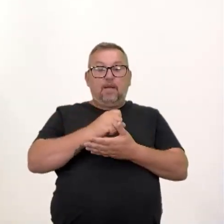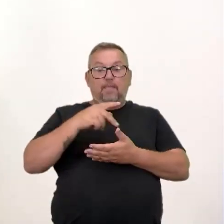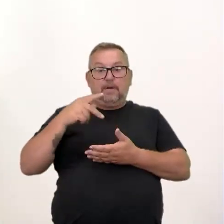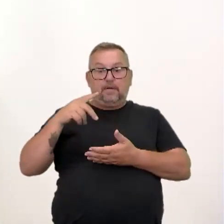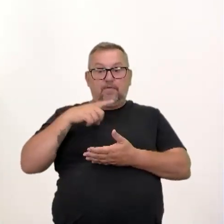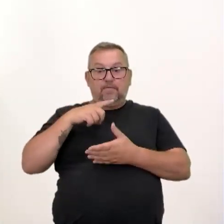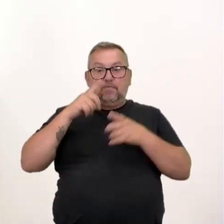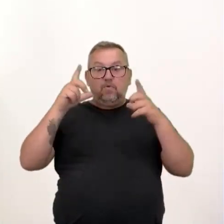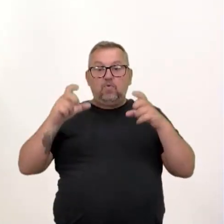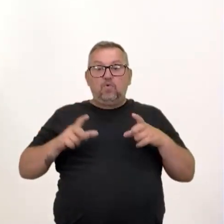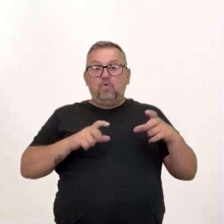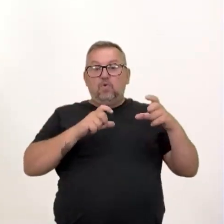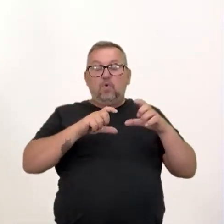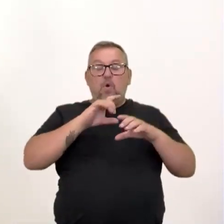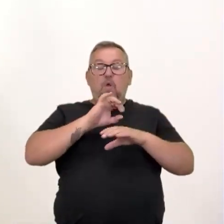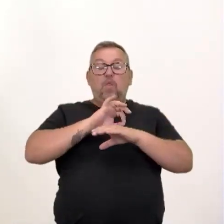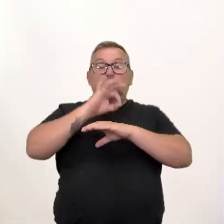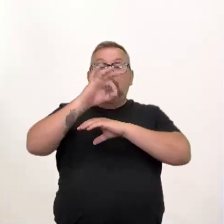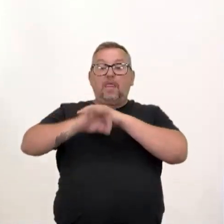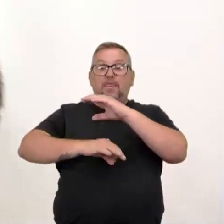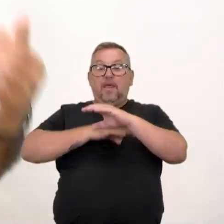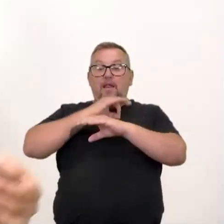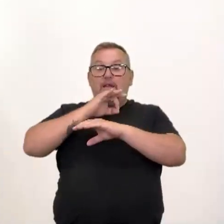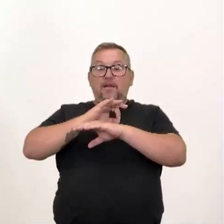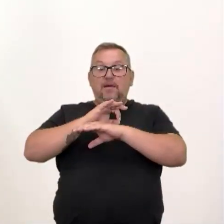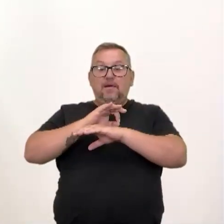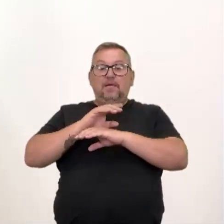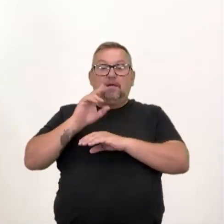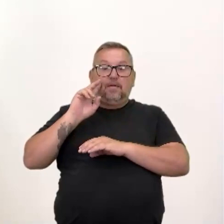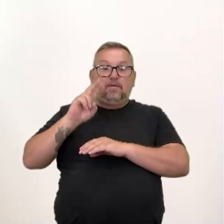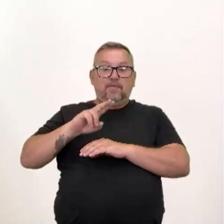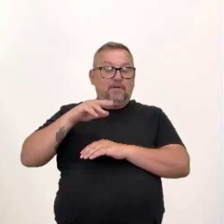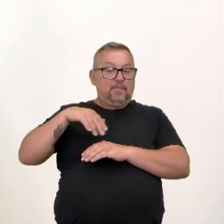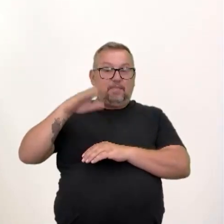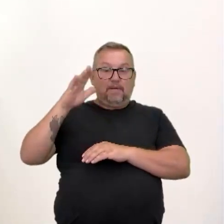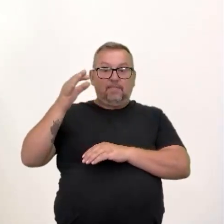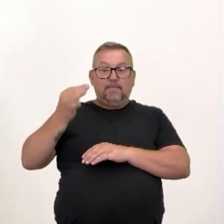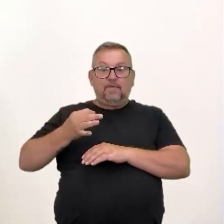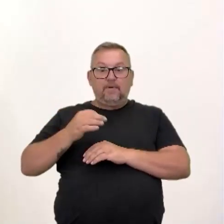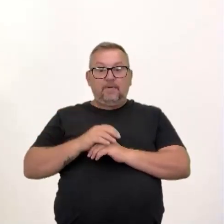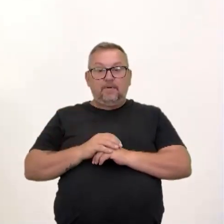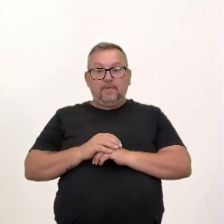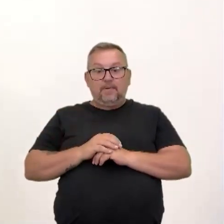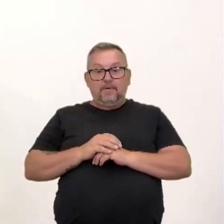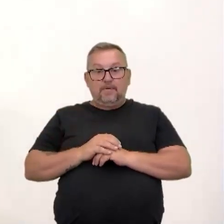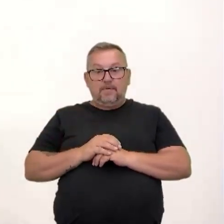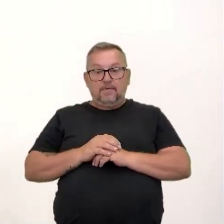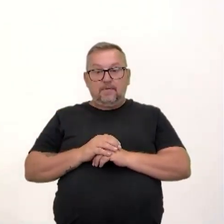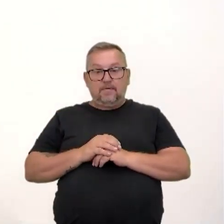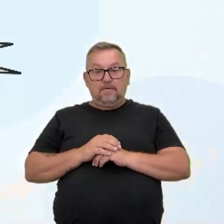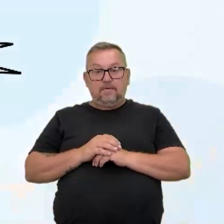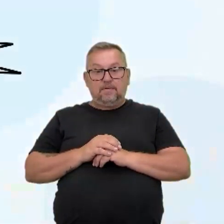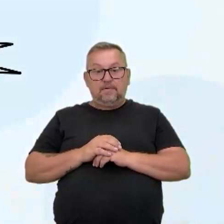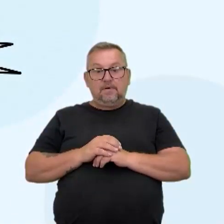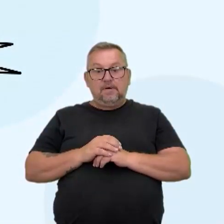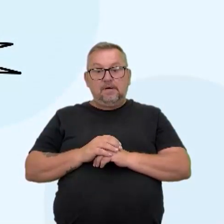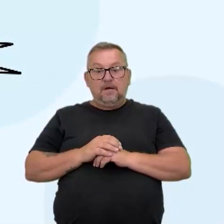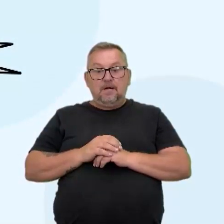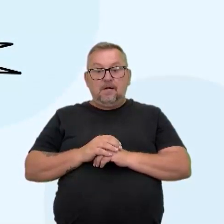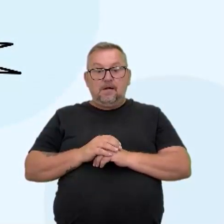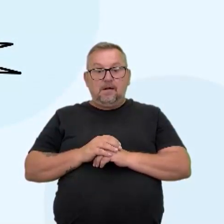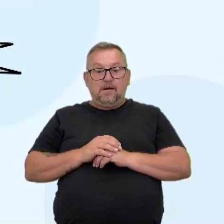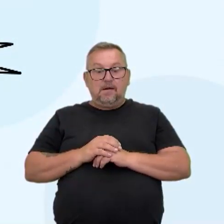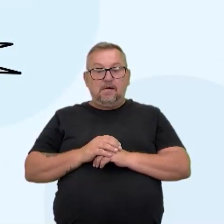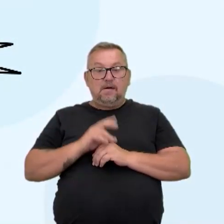foto do satélite, né? Sim. E aí você pode fazer uma dobradinha mais ampliada dessa pesquisa. Vamos voltar para o LED aqui. A gente está percebendo que